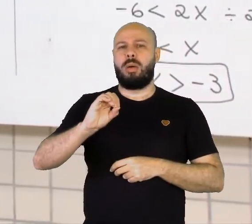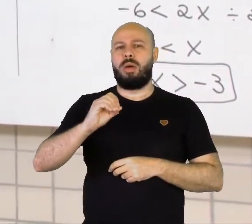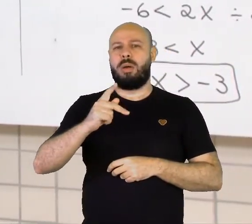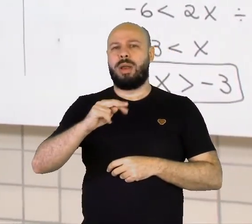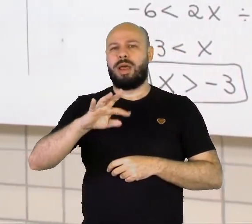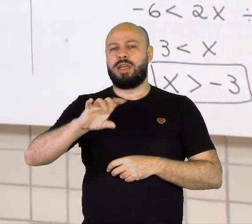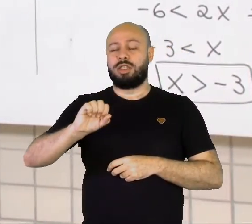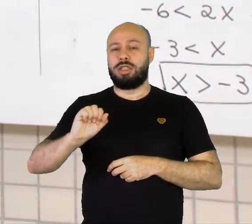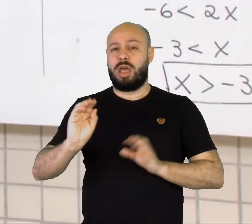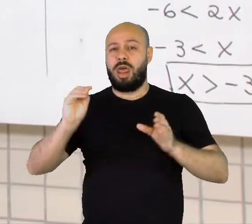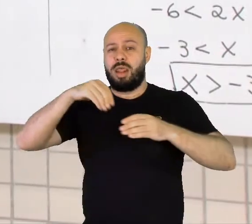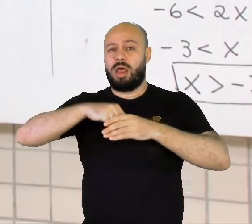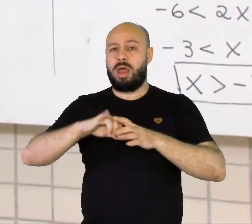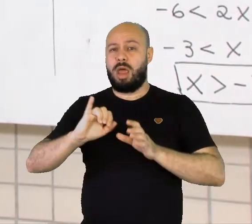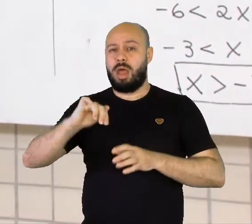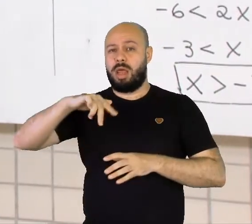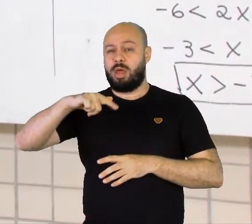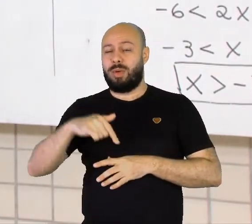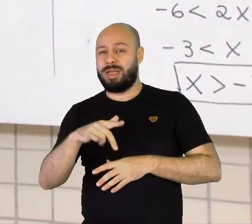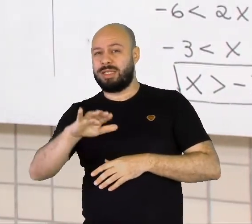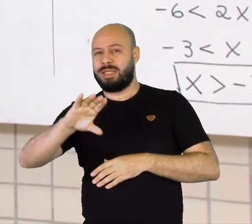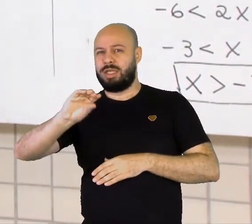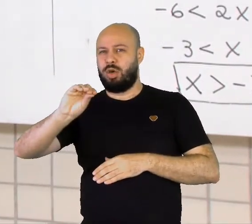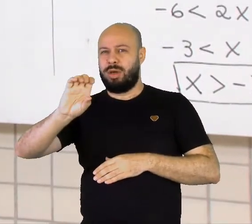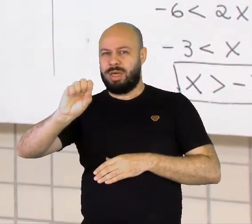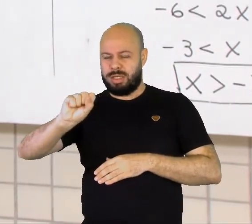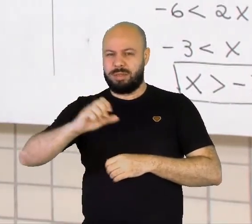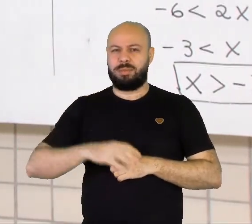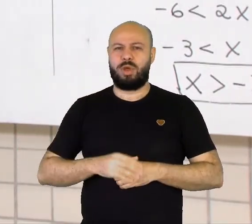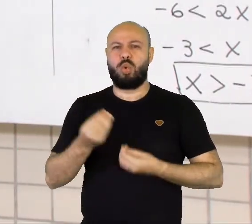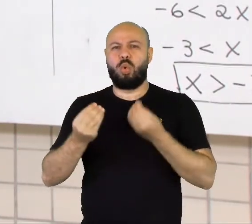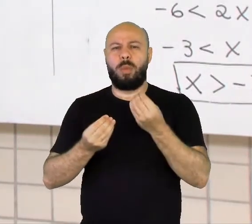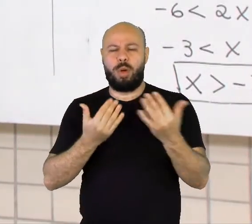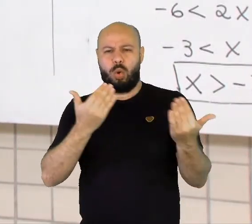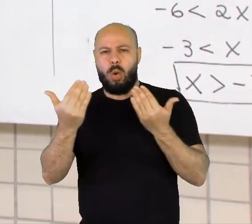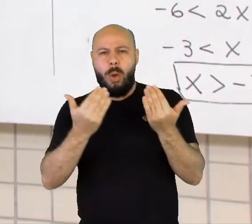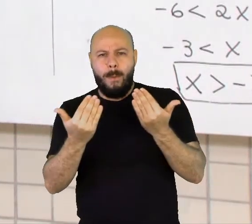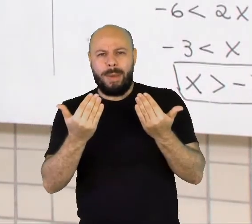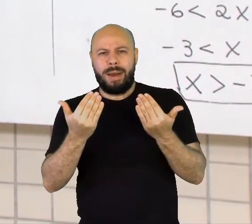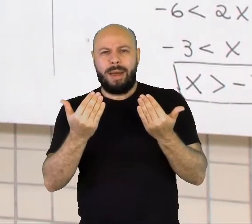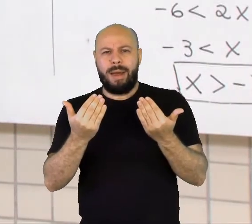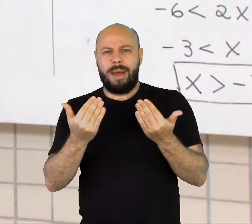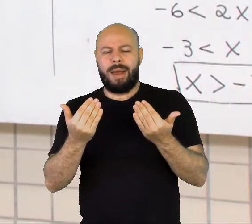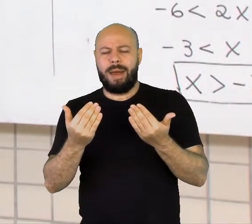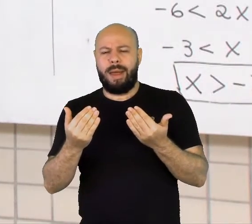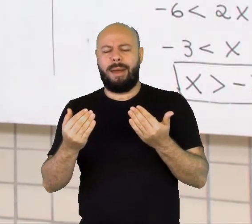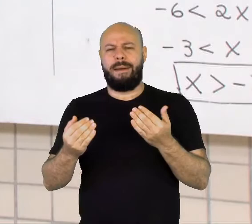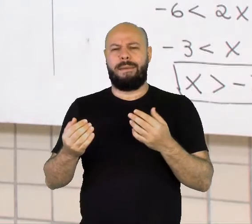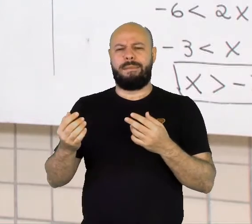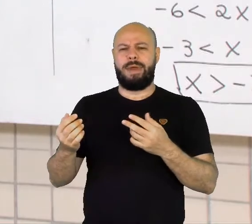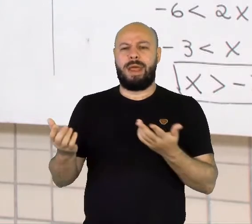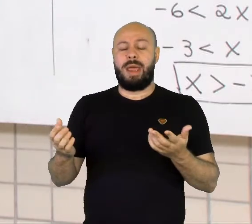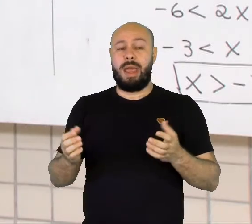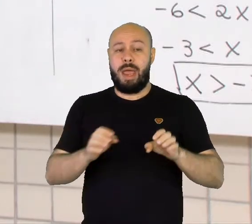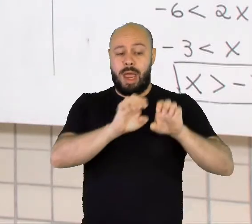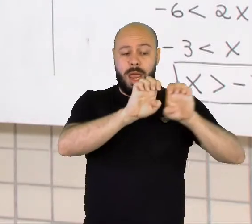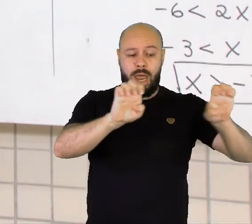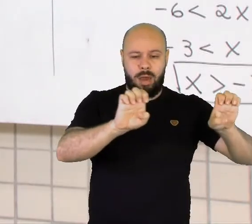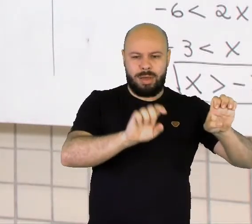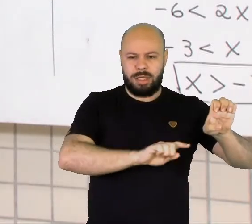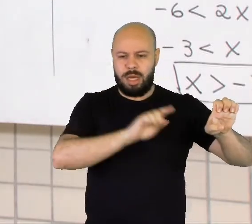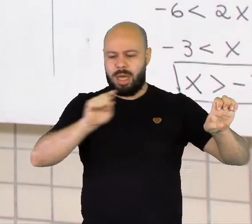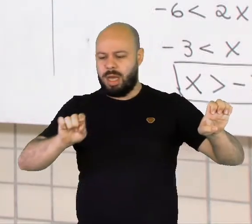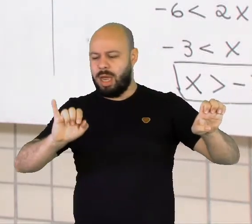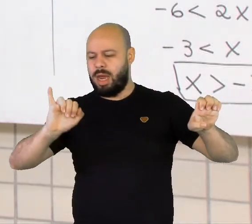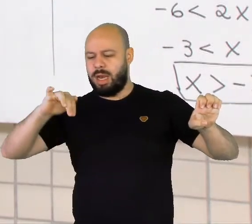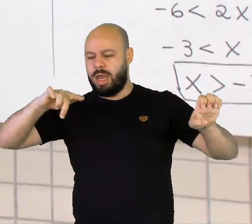essas propriedades que eu utilizo para resolvê-las. A gente comparou um pouco sobre qual a diferença dessas propriedades na equação